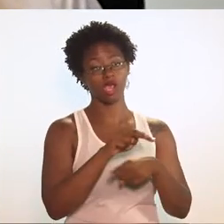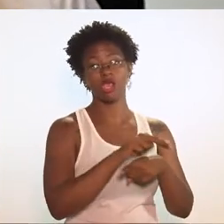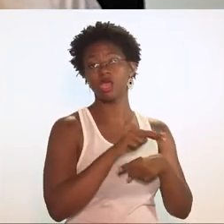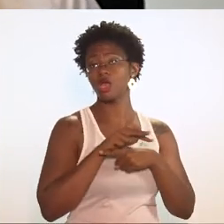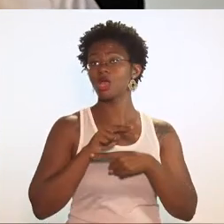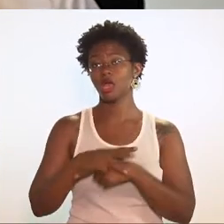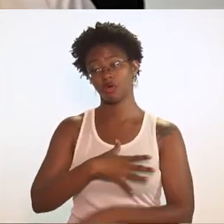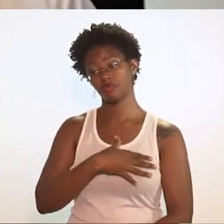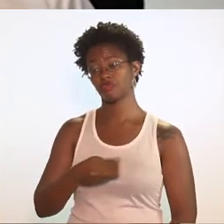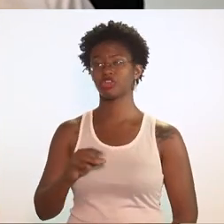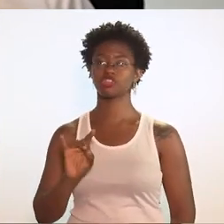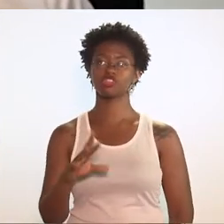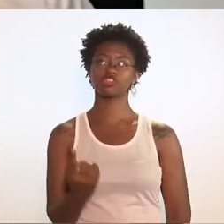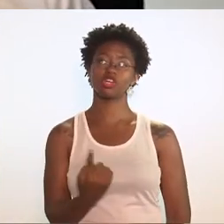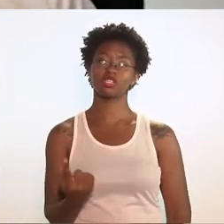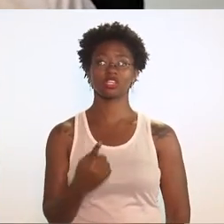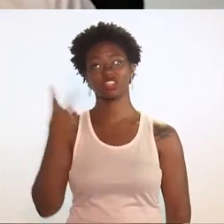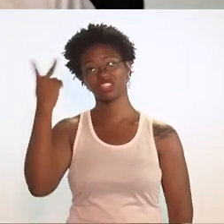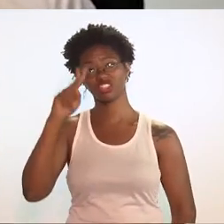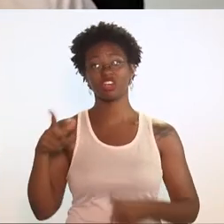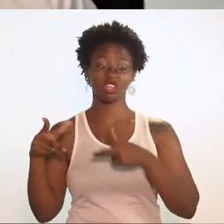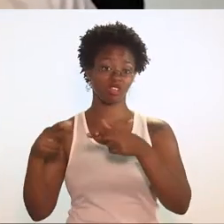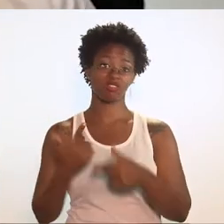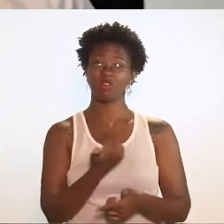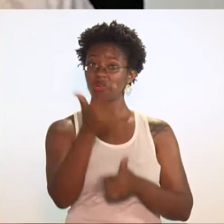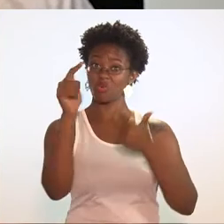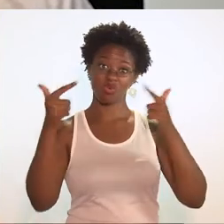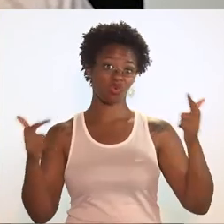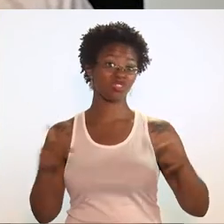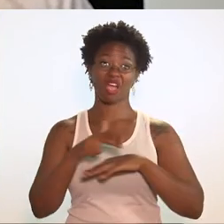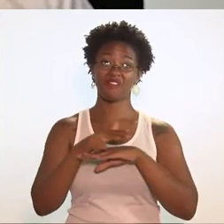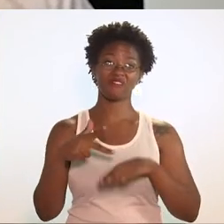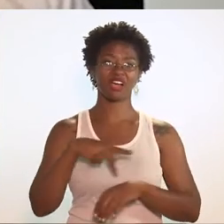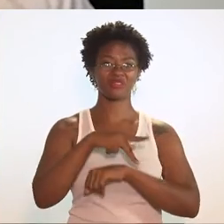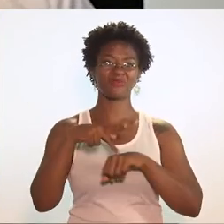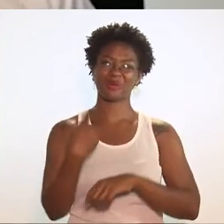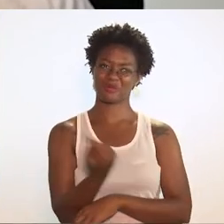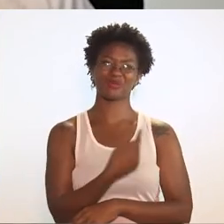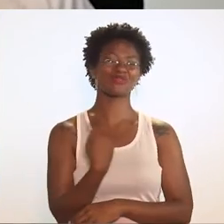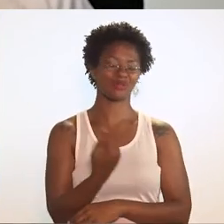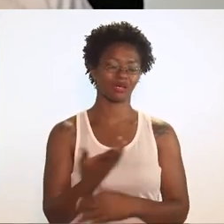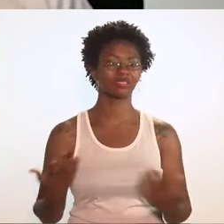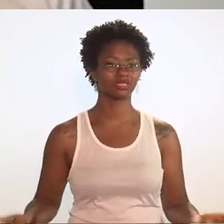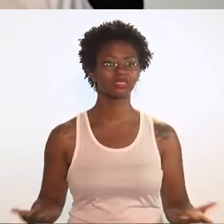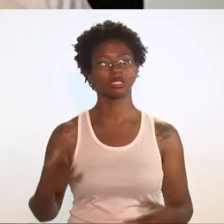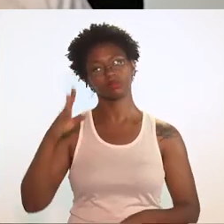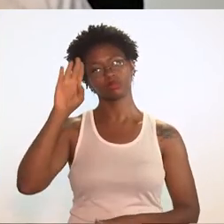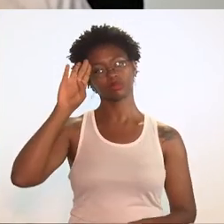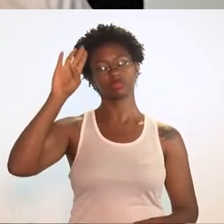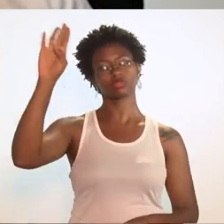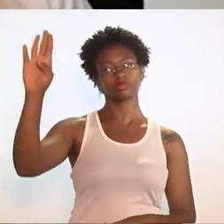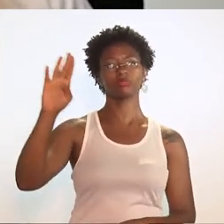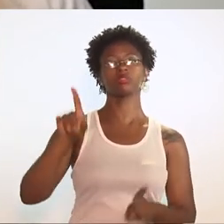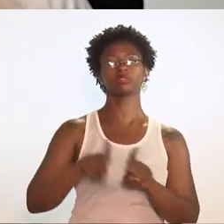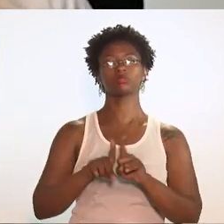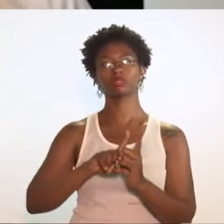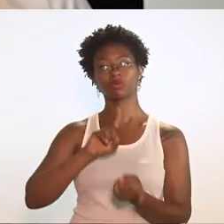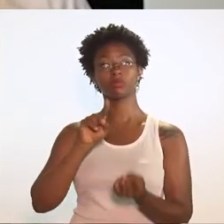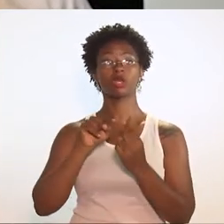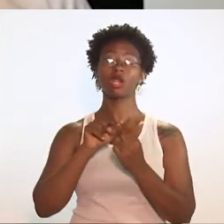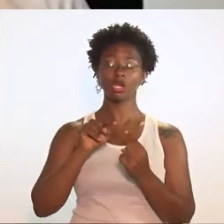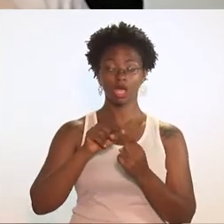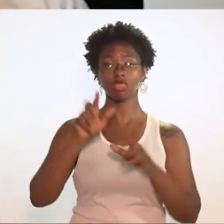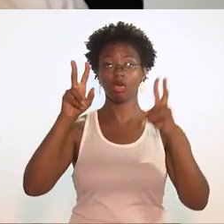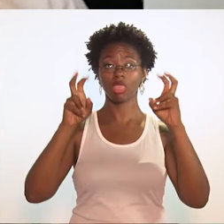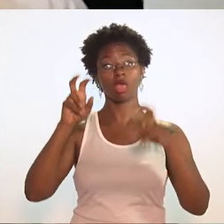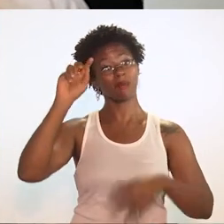que criar seus filhos sozinha. Então, histórias como todas e outras, muitas nesse nosso país, e